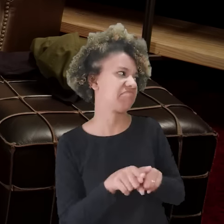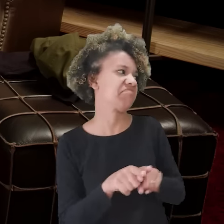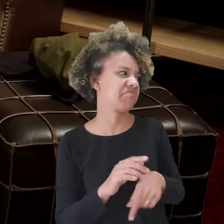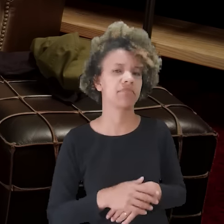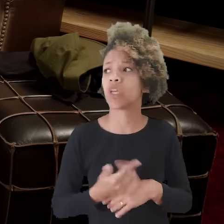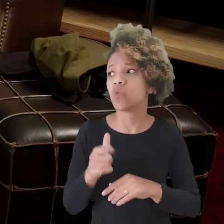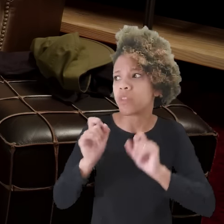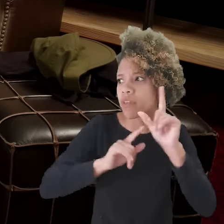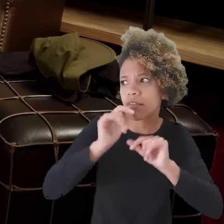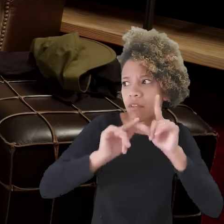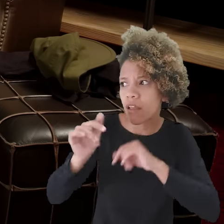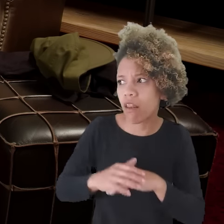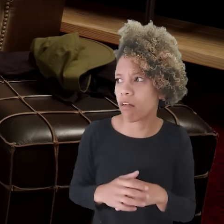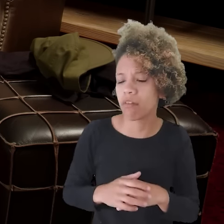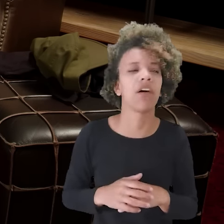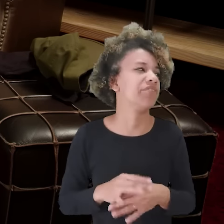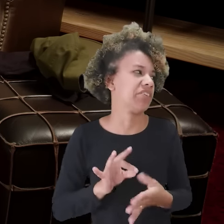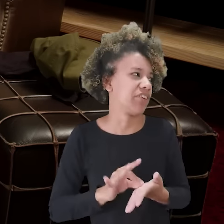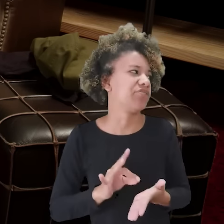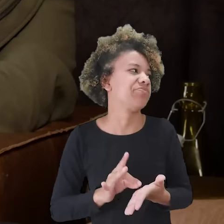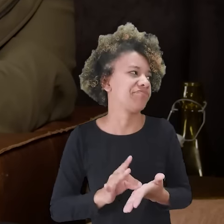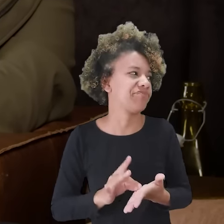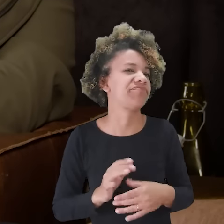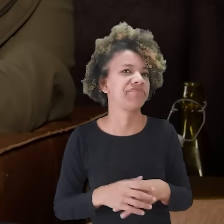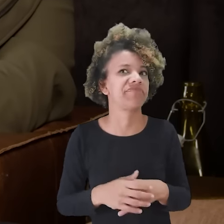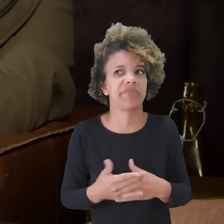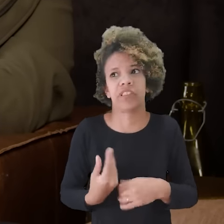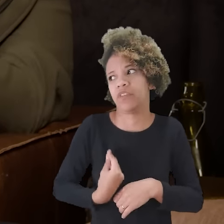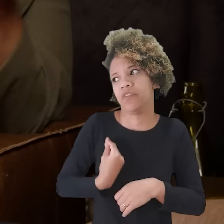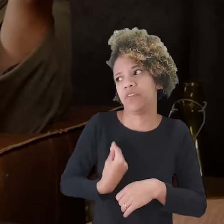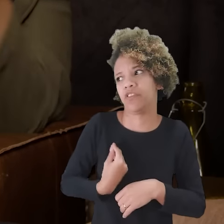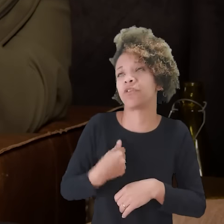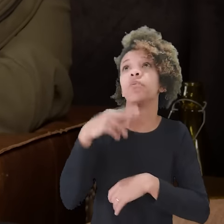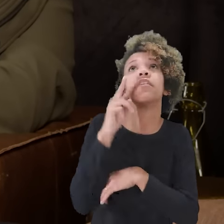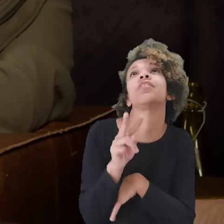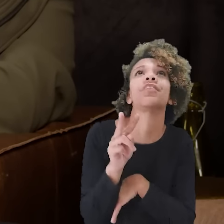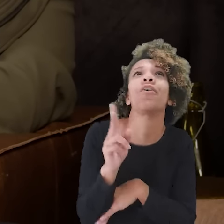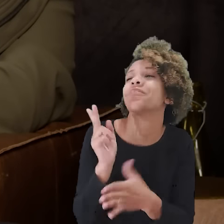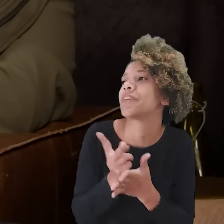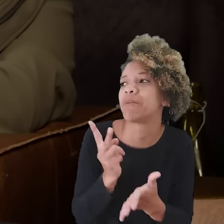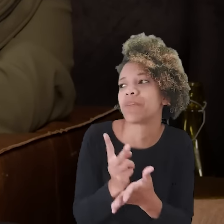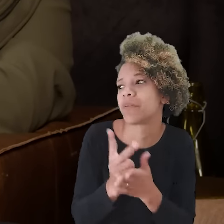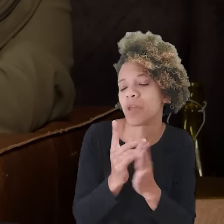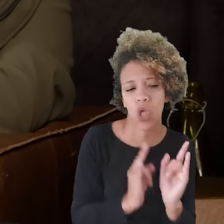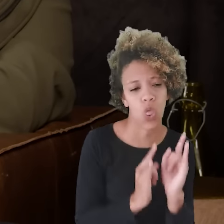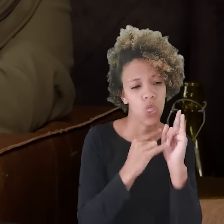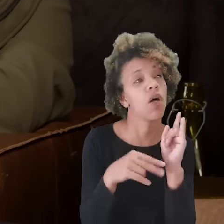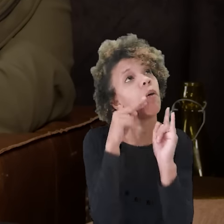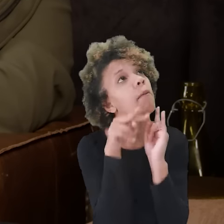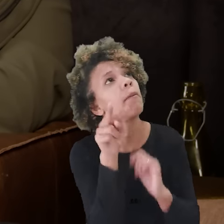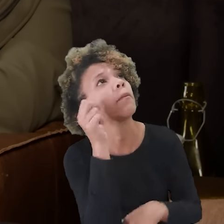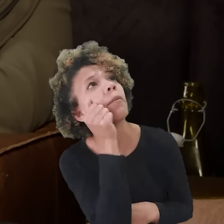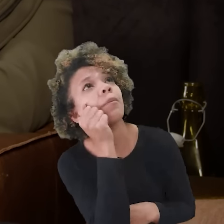de São Paulo não tem estrela Isso é verdade então tipo e eu moro no negócio que eu fico vendo o céu o tempo todo né no meu apartamento eu